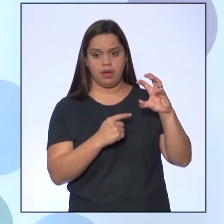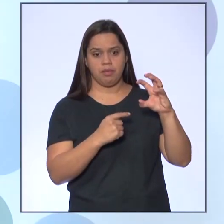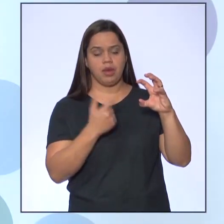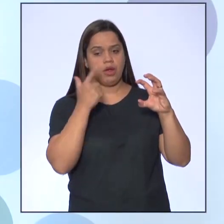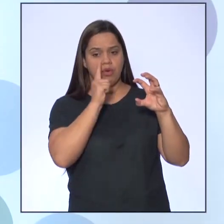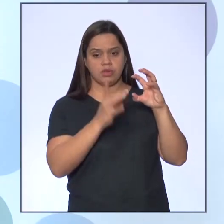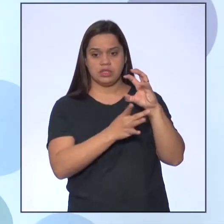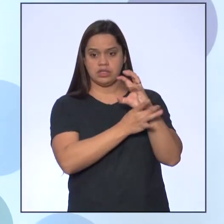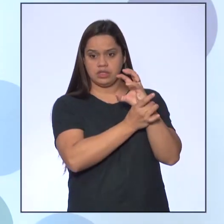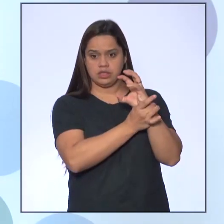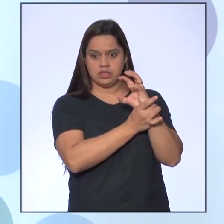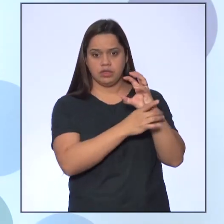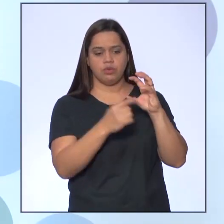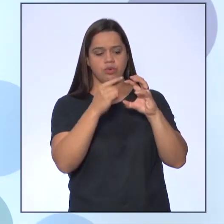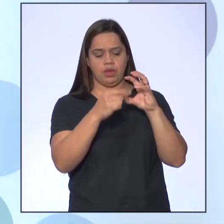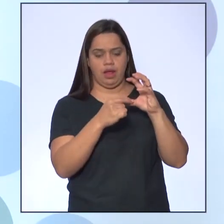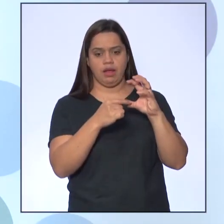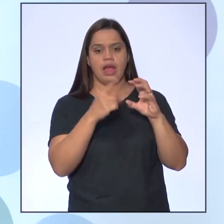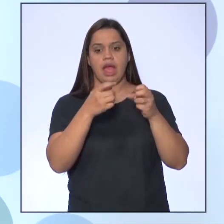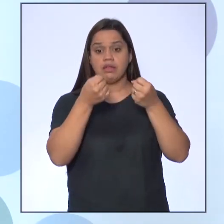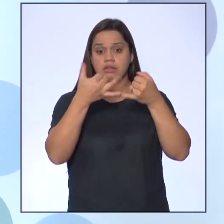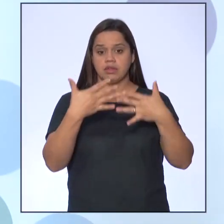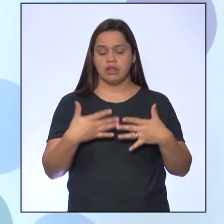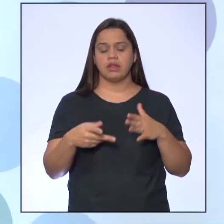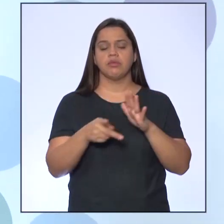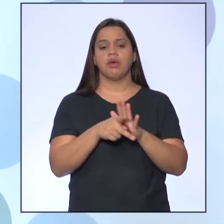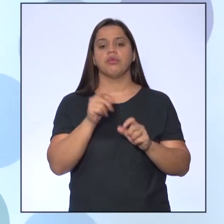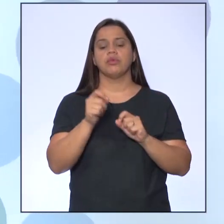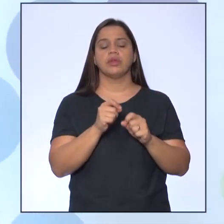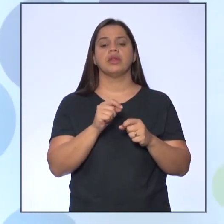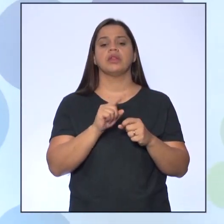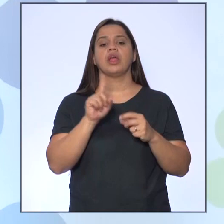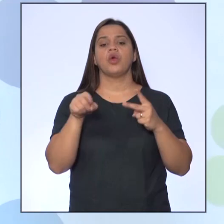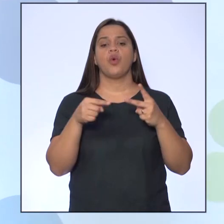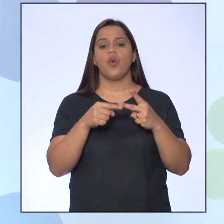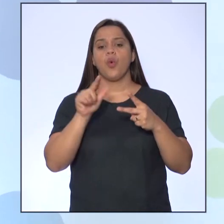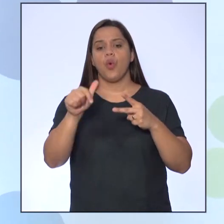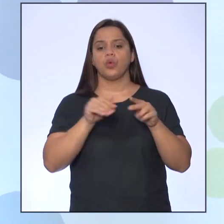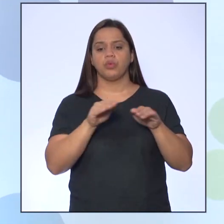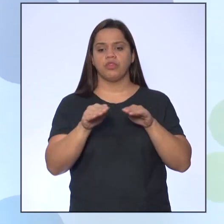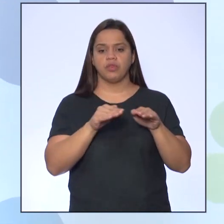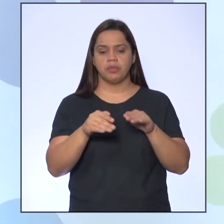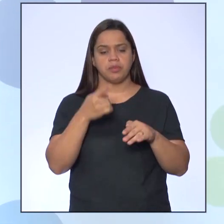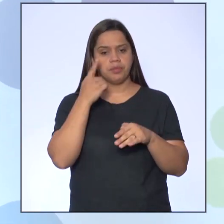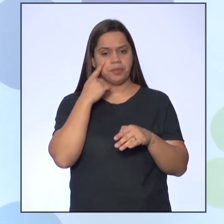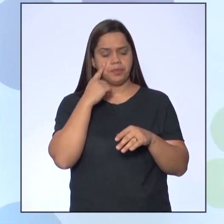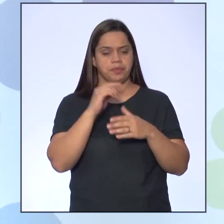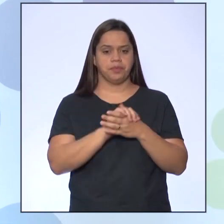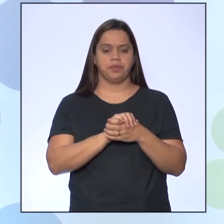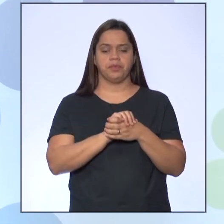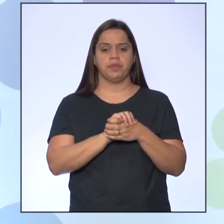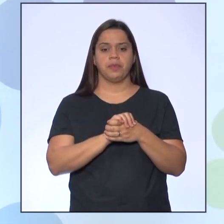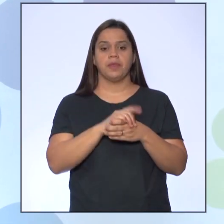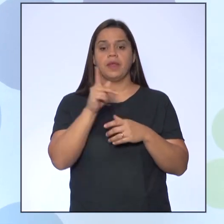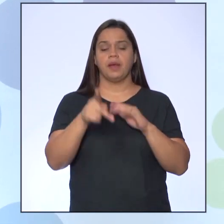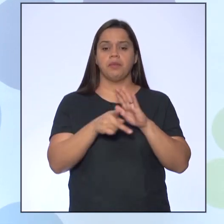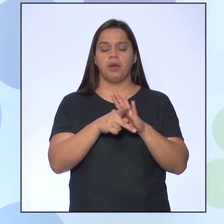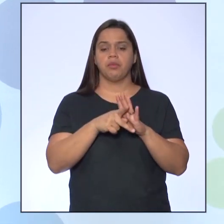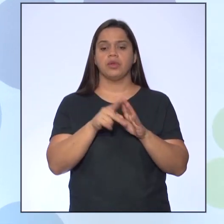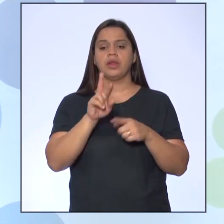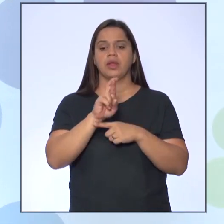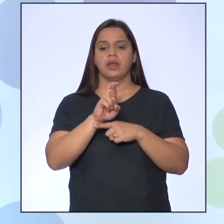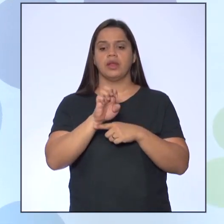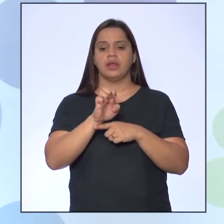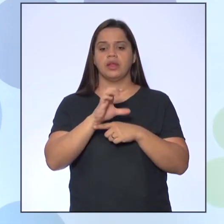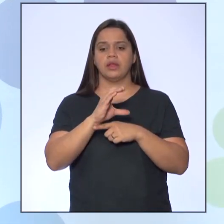Então, essa é a descrição da empunhadura. Aí a gente tem a descrição de outro movimento. Próximo, por favor. Que é da recepção. Né?